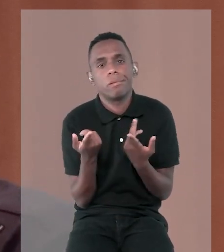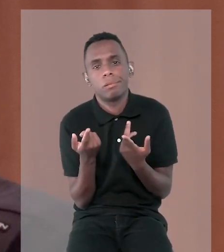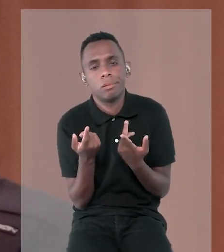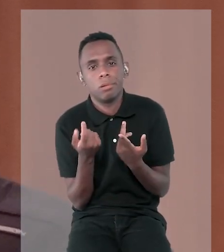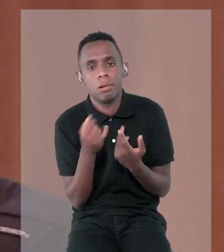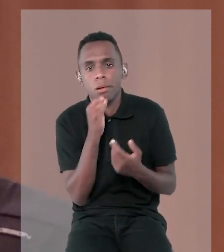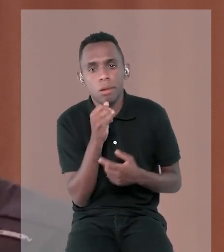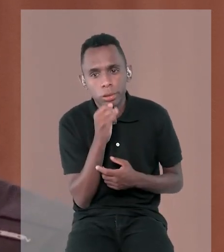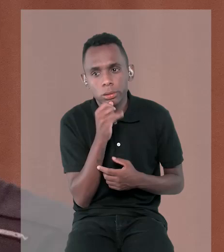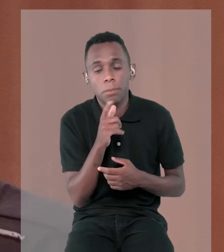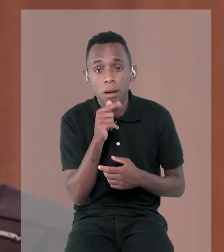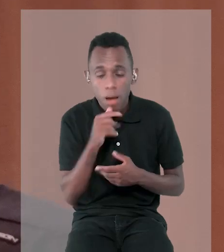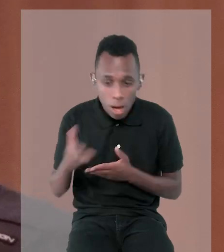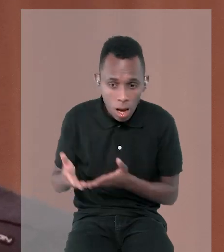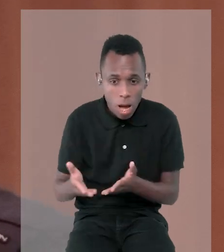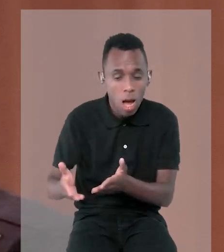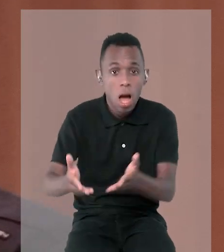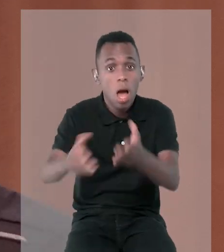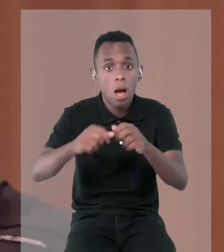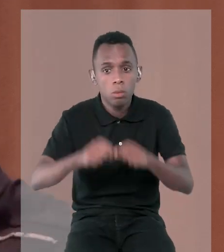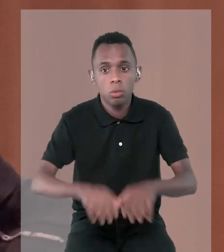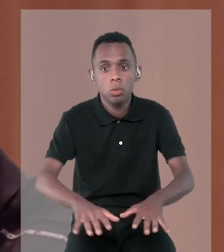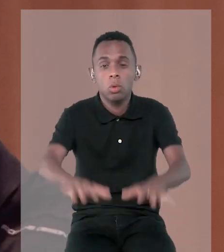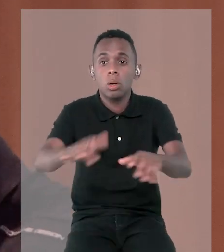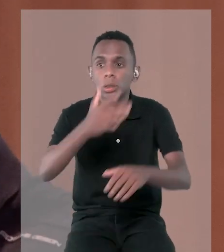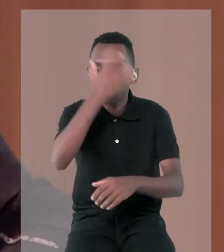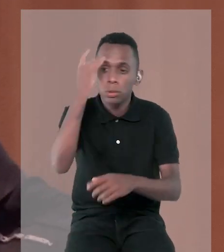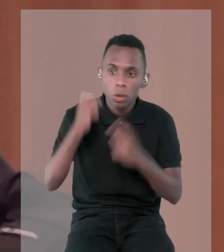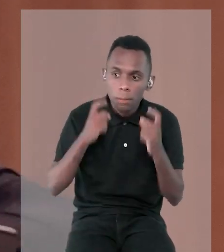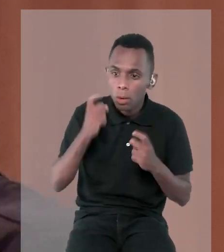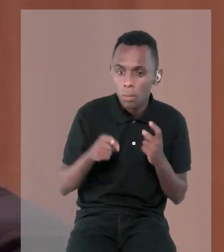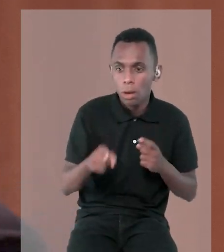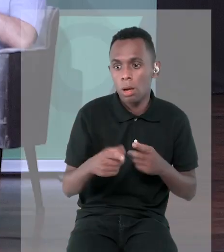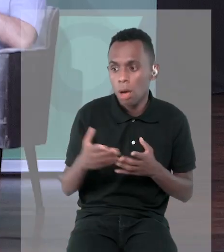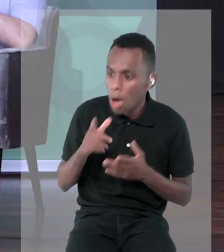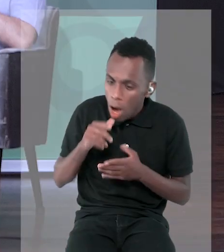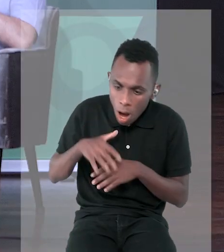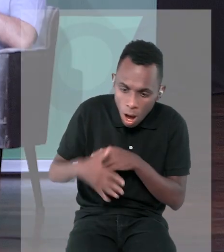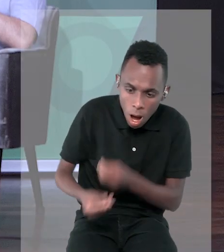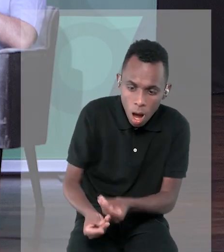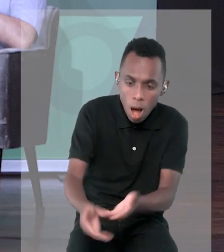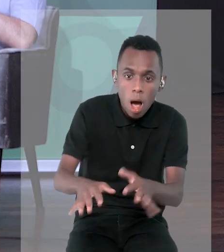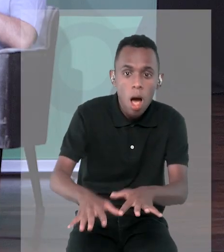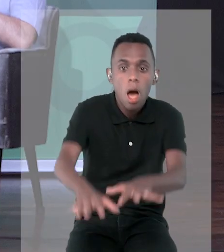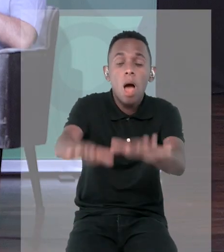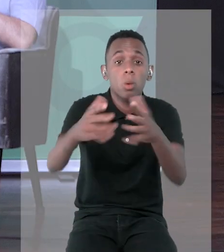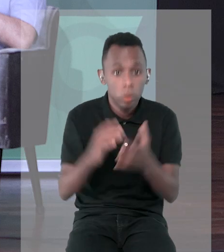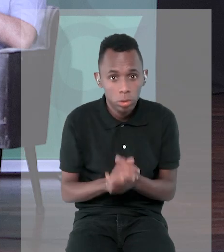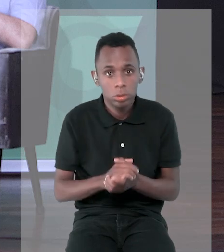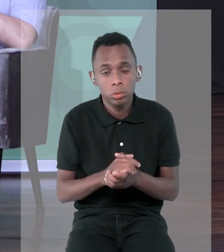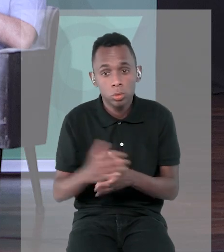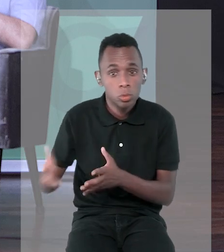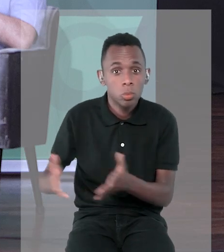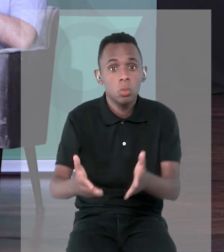a água no ambiente, que todo mundo olha e fica preocupado com a água que corre da nascente e vai até o rio, que foi